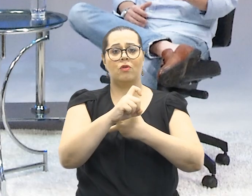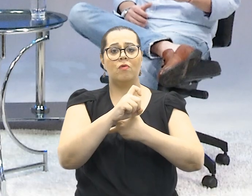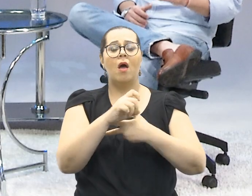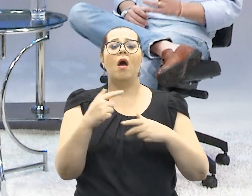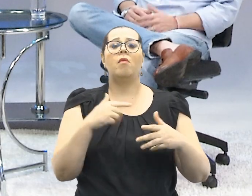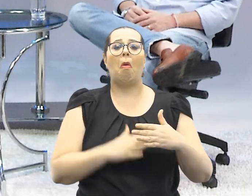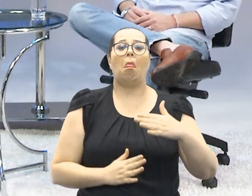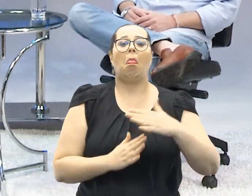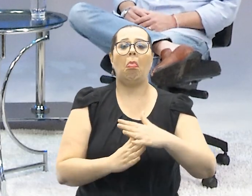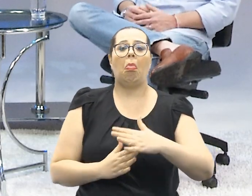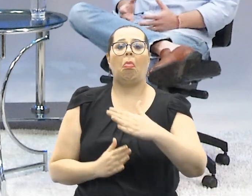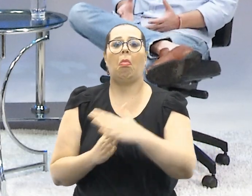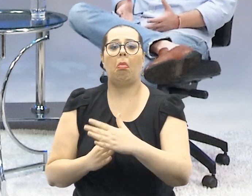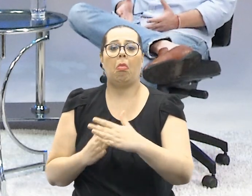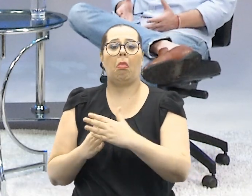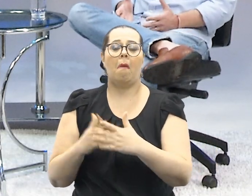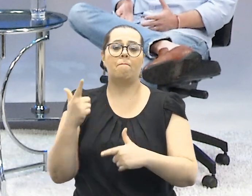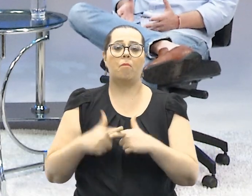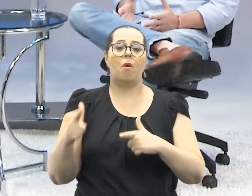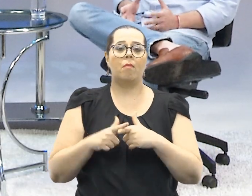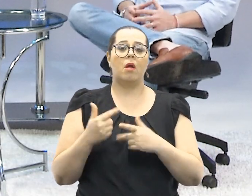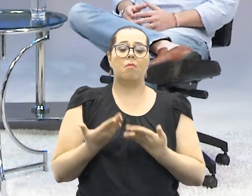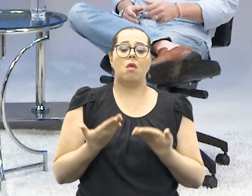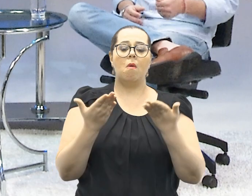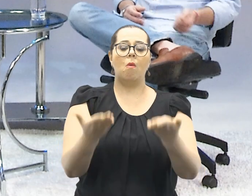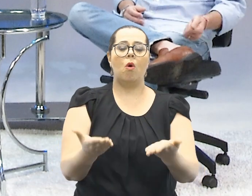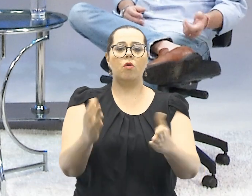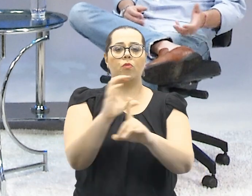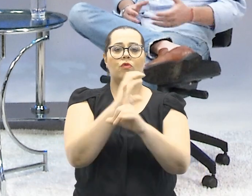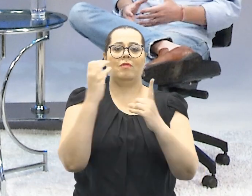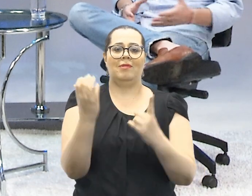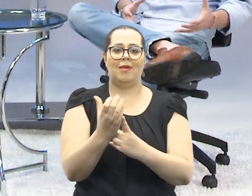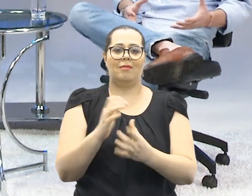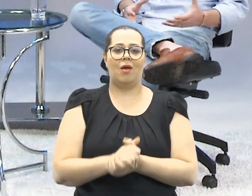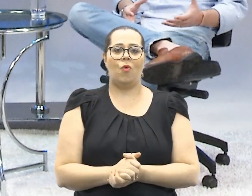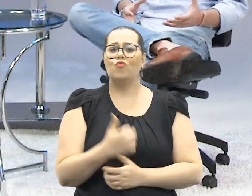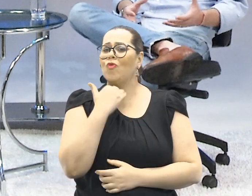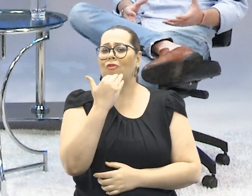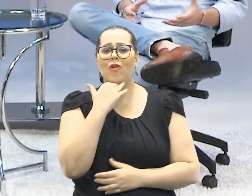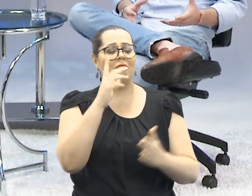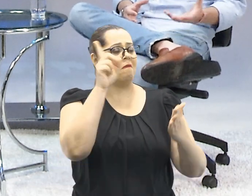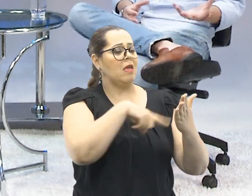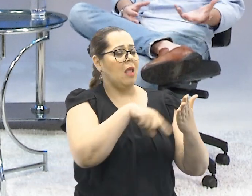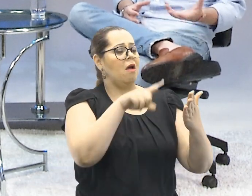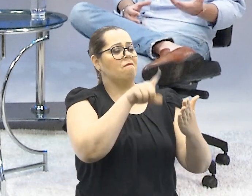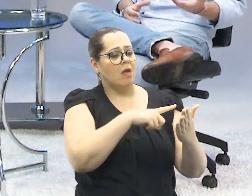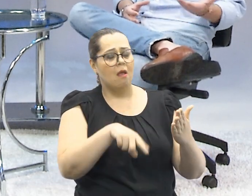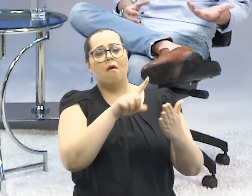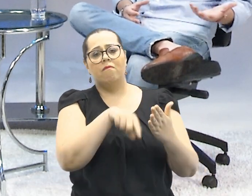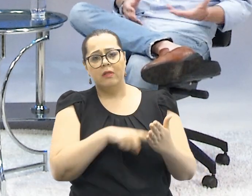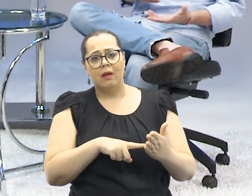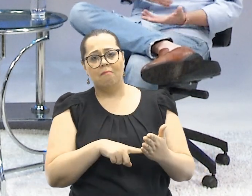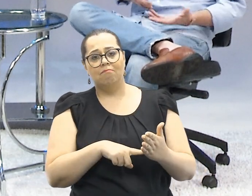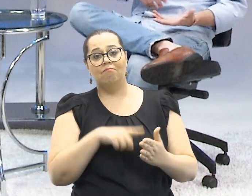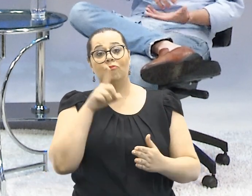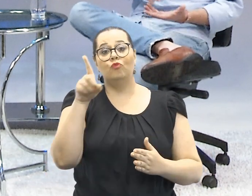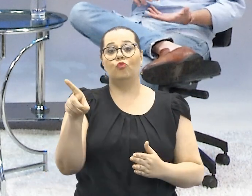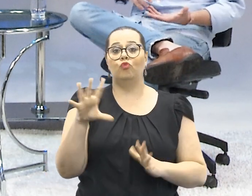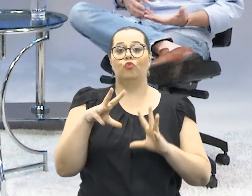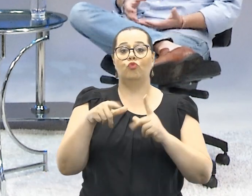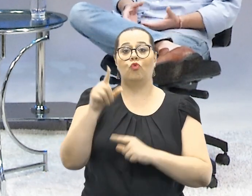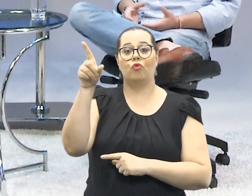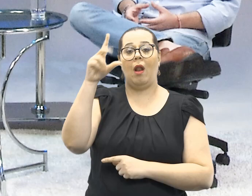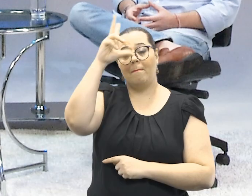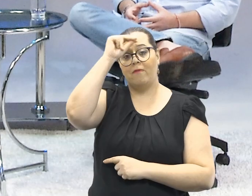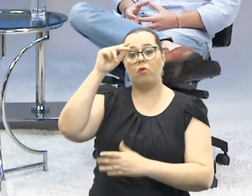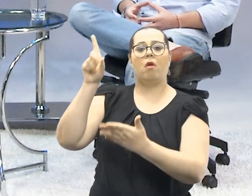para um segmento da sociedade. E não adianta o Executivo vetar tudo que sai da Câmara em detrimento também de um setor que a